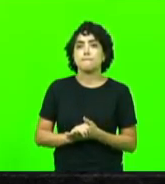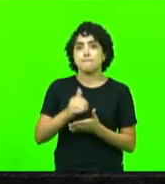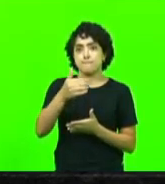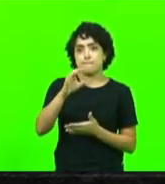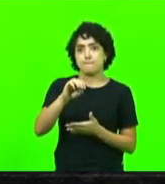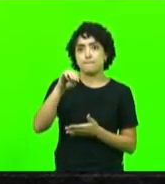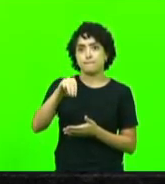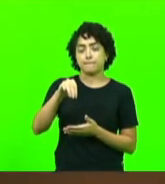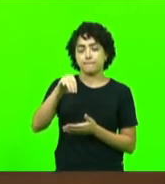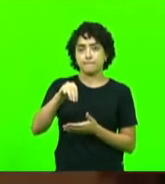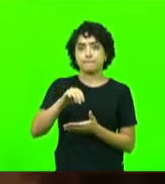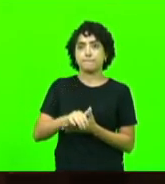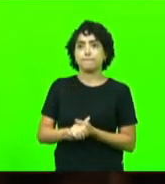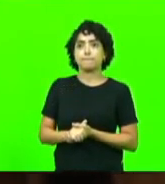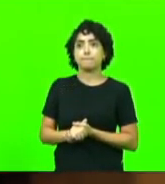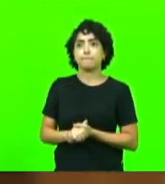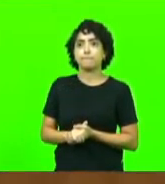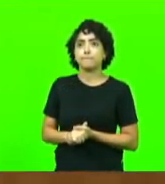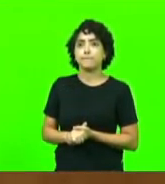minutos.